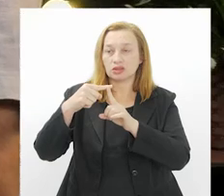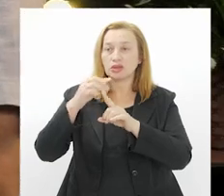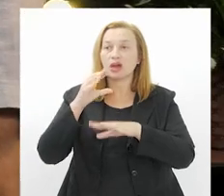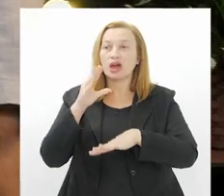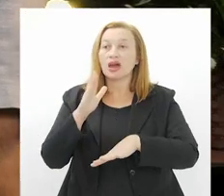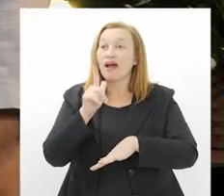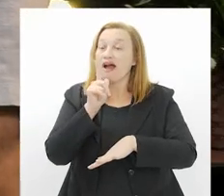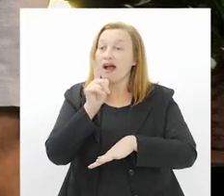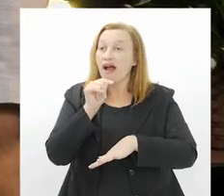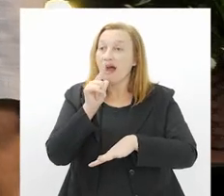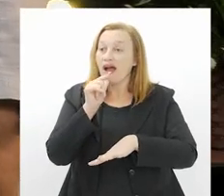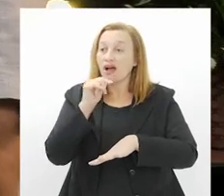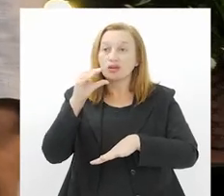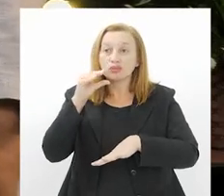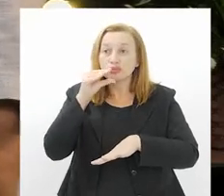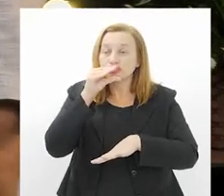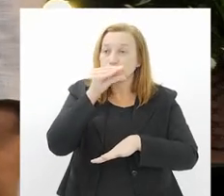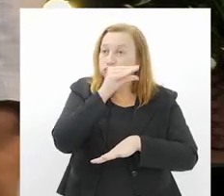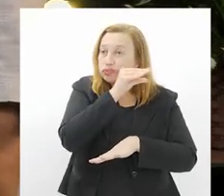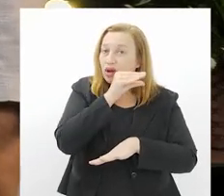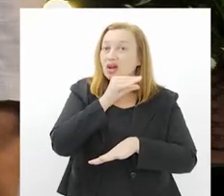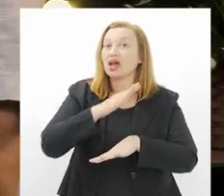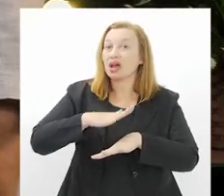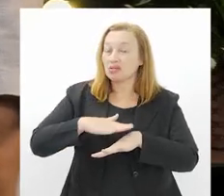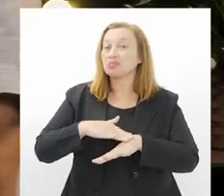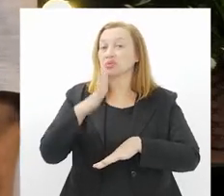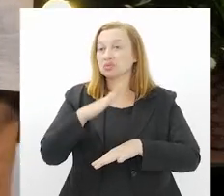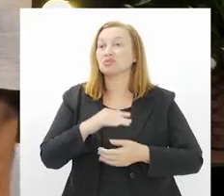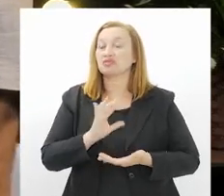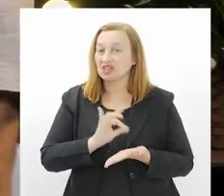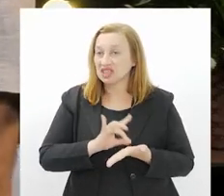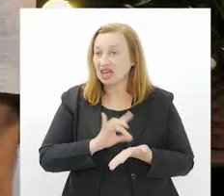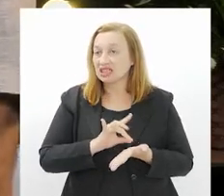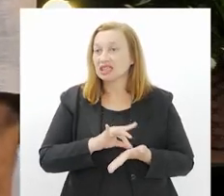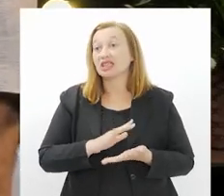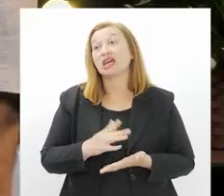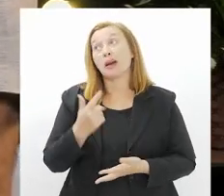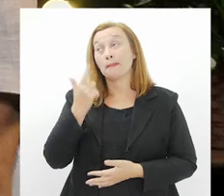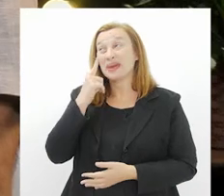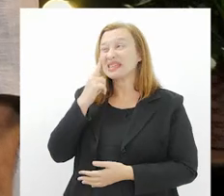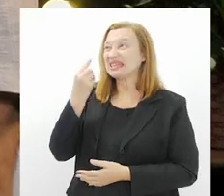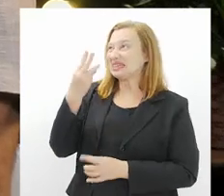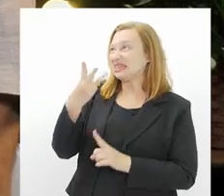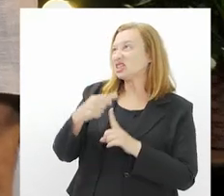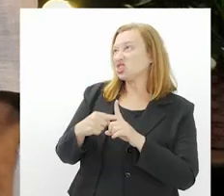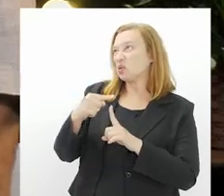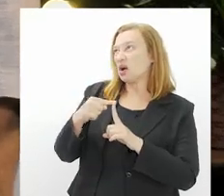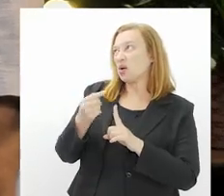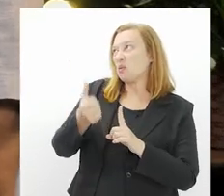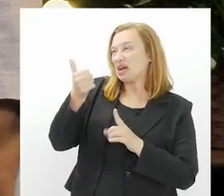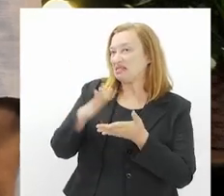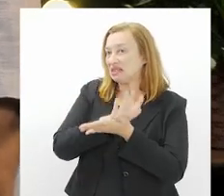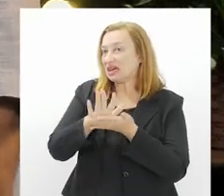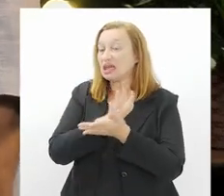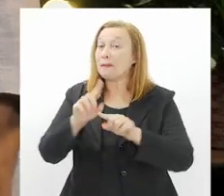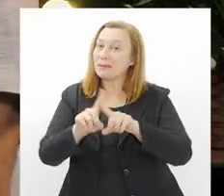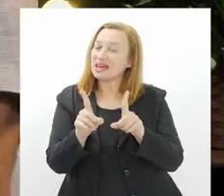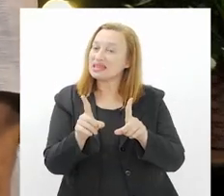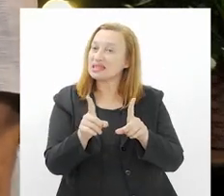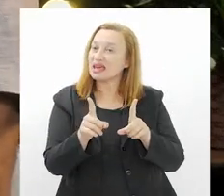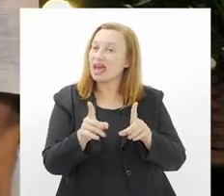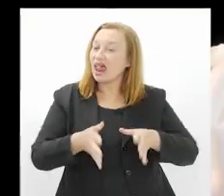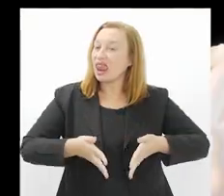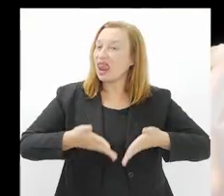Isso. Do mar. O que é muito, né? Sim, com certeza. Porque as pessoas às vezes pensam assim, pô, 3 graus é quase nada. Mas é na